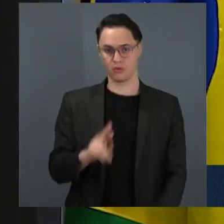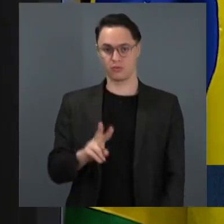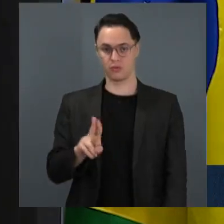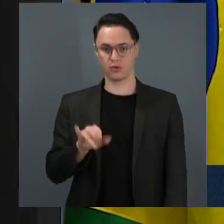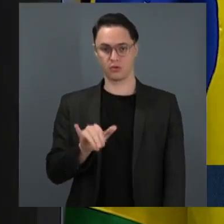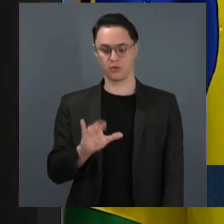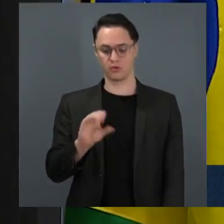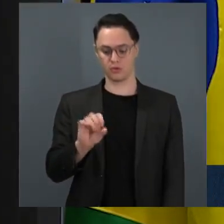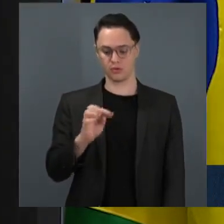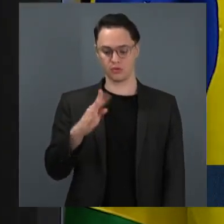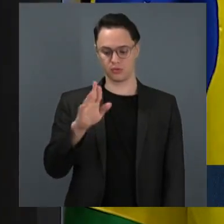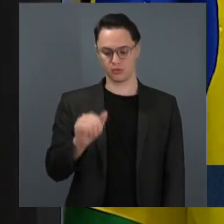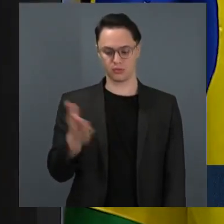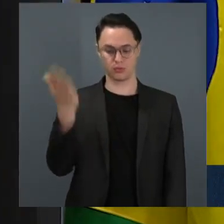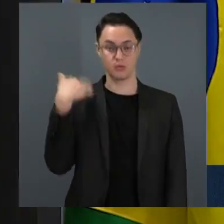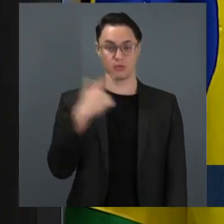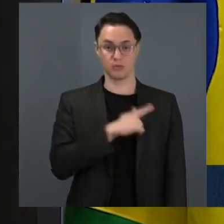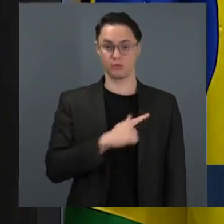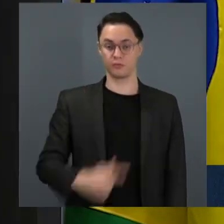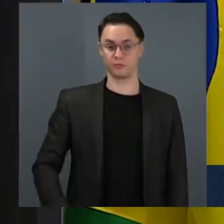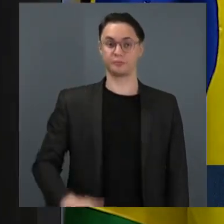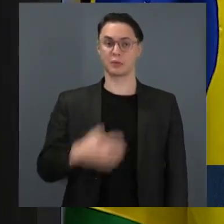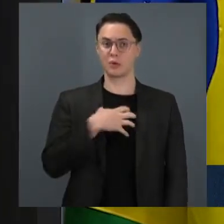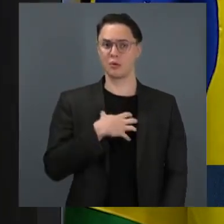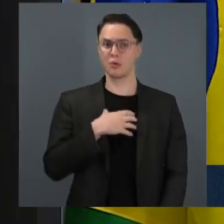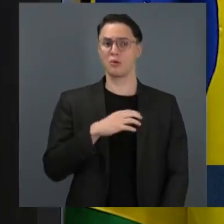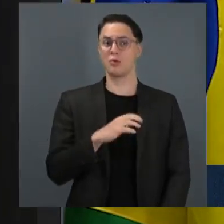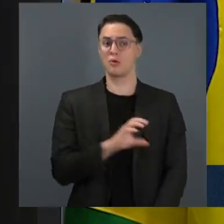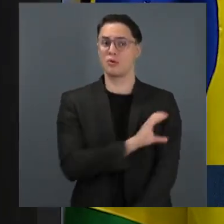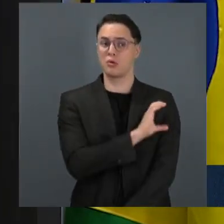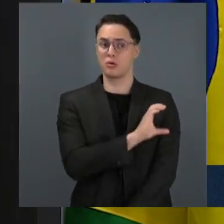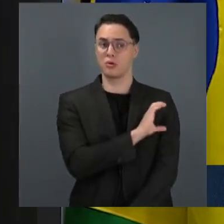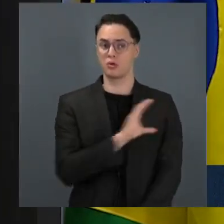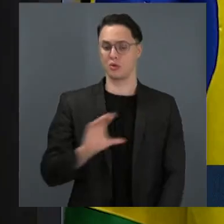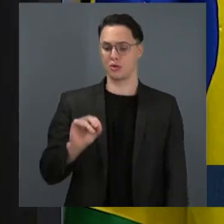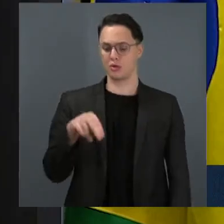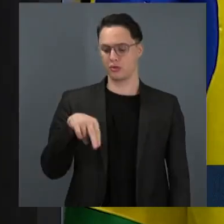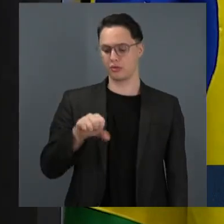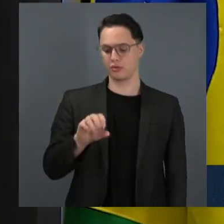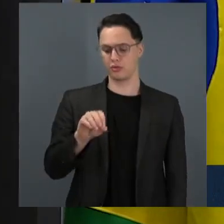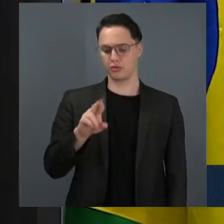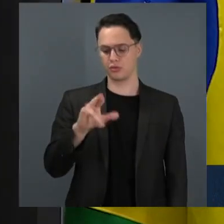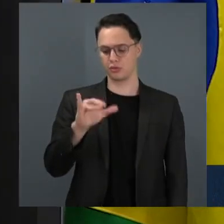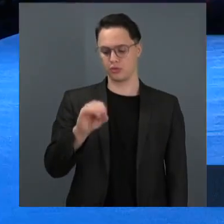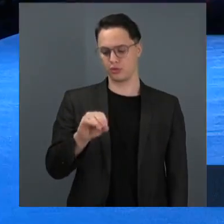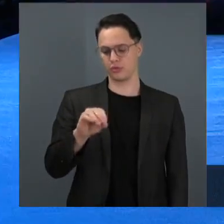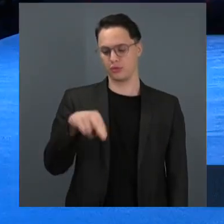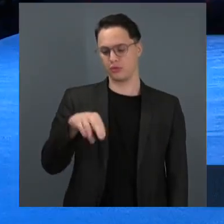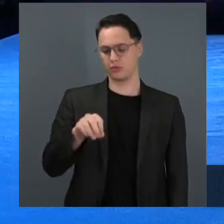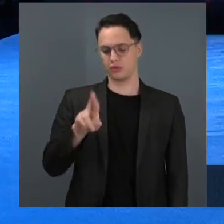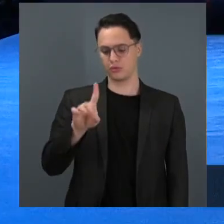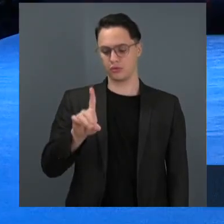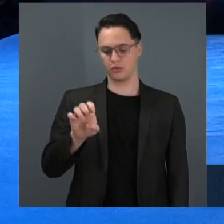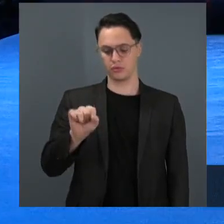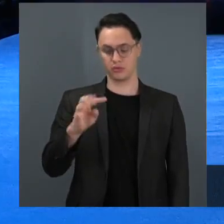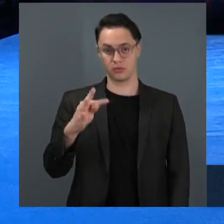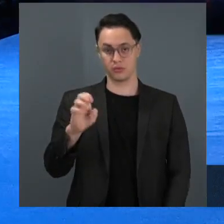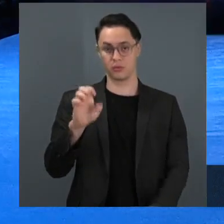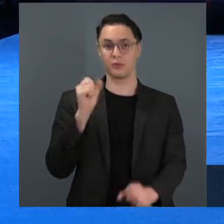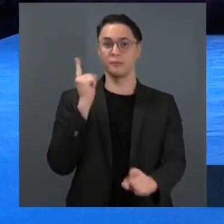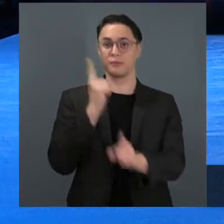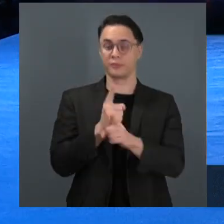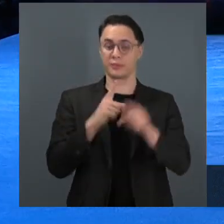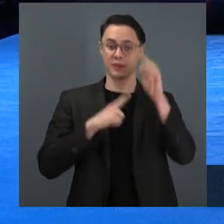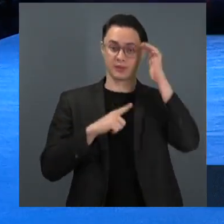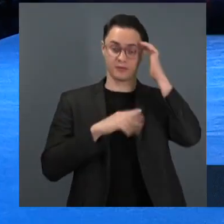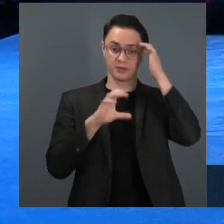na época governador da Bahia e coordenador do consórcio Nordeste, formado pelos 9 estados. Foi descoberto durante a